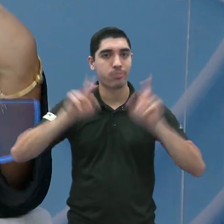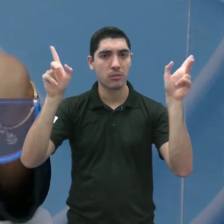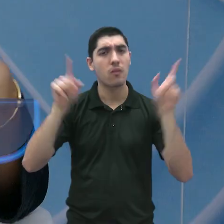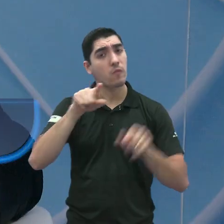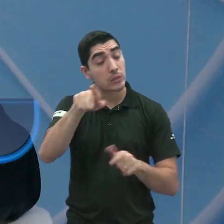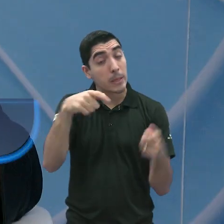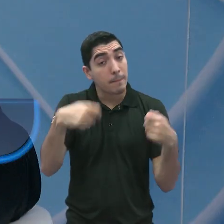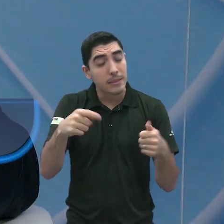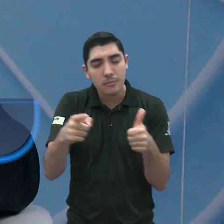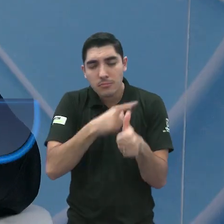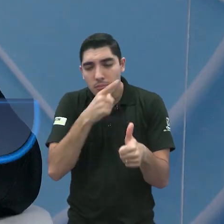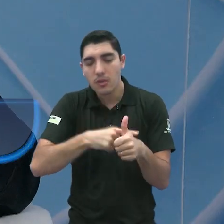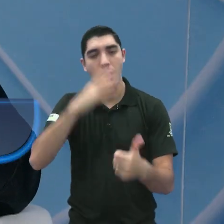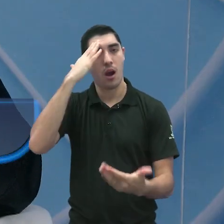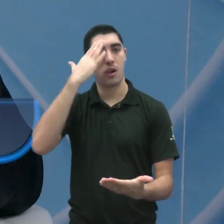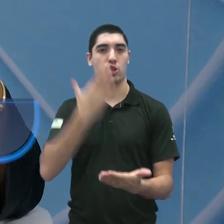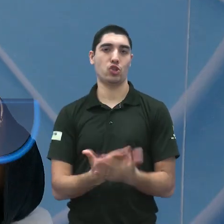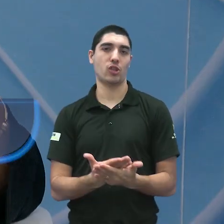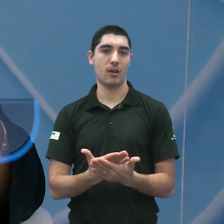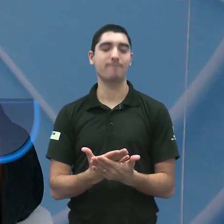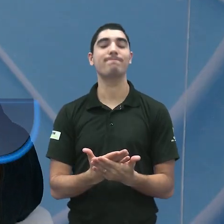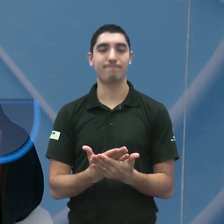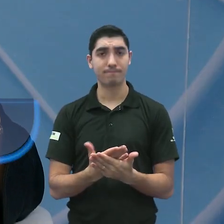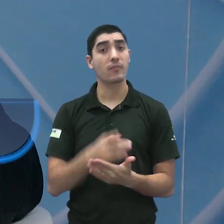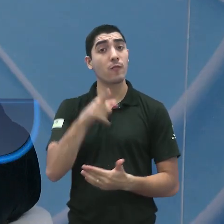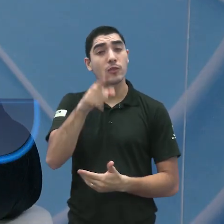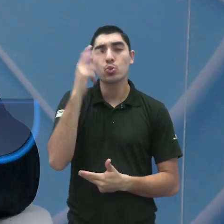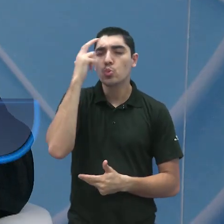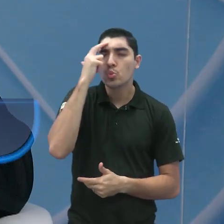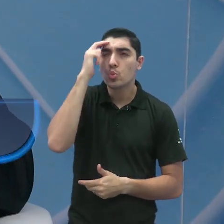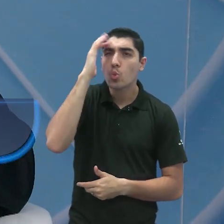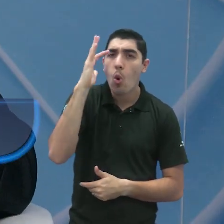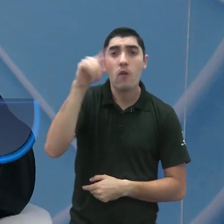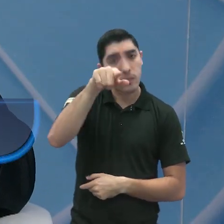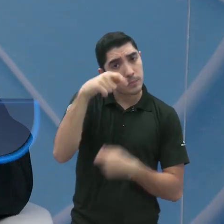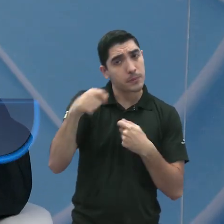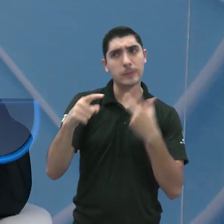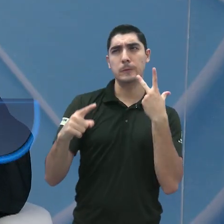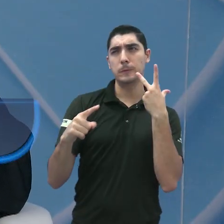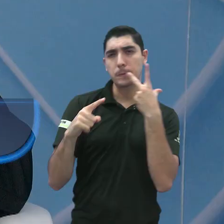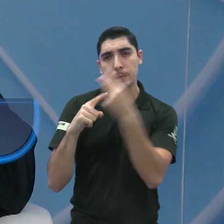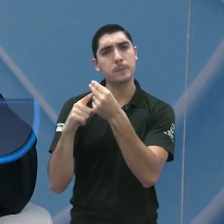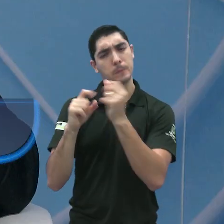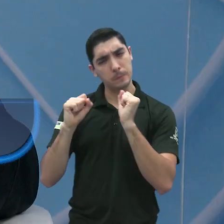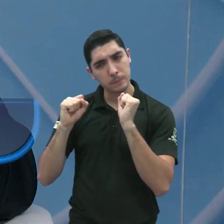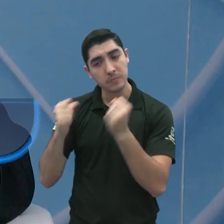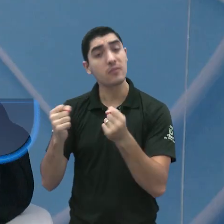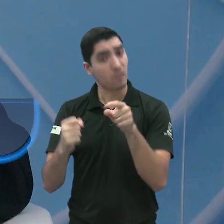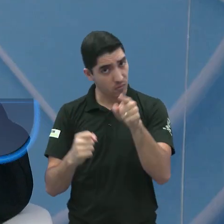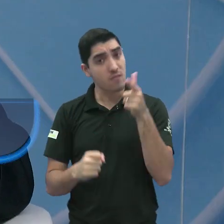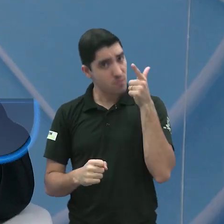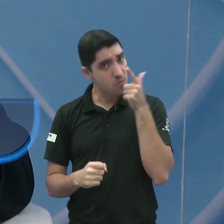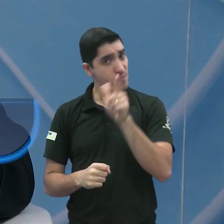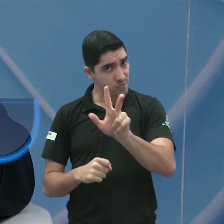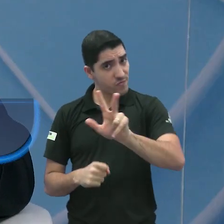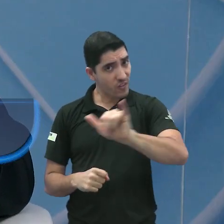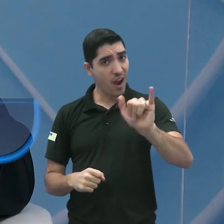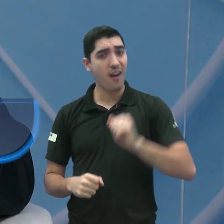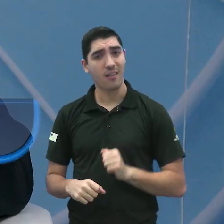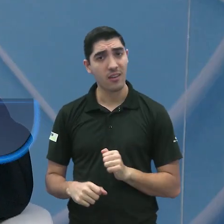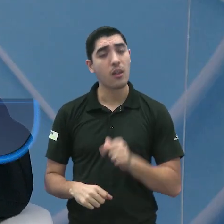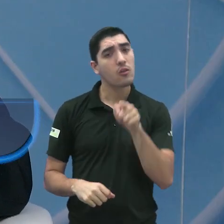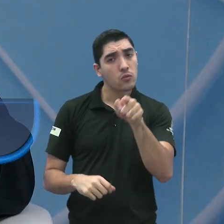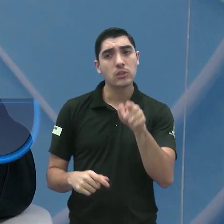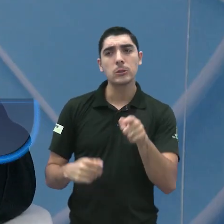em você, busca aquilo que você sonha, porque você vai, sim, conquistar o seu espaço, você vai achar o